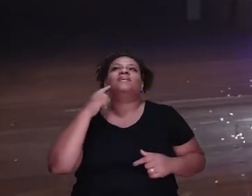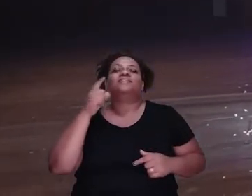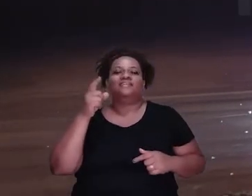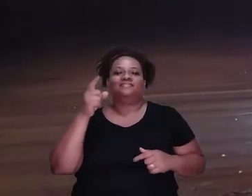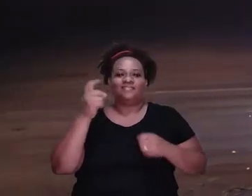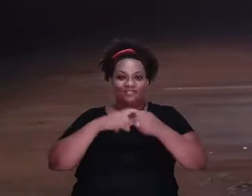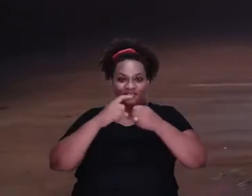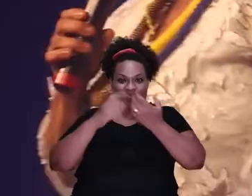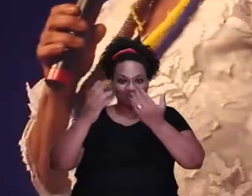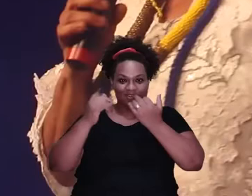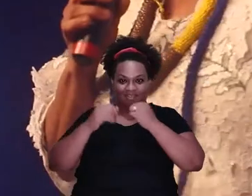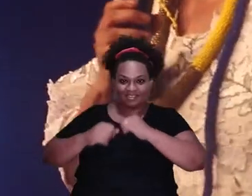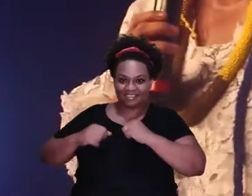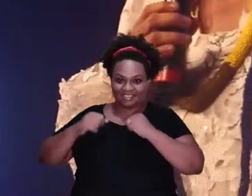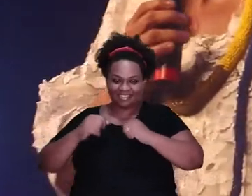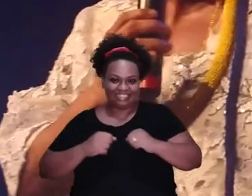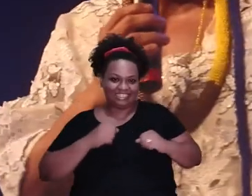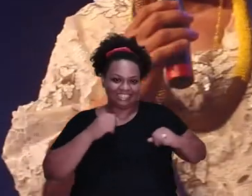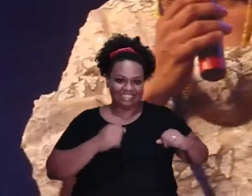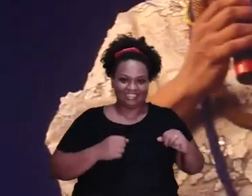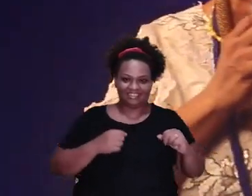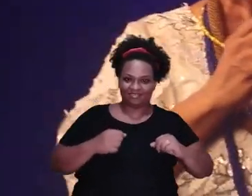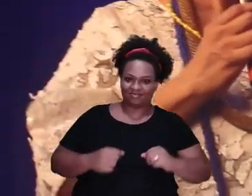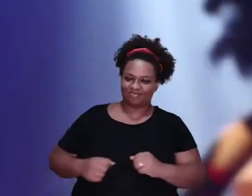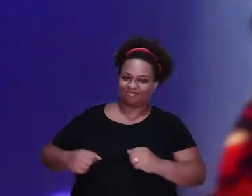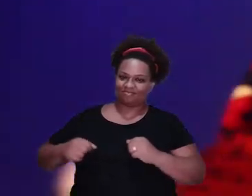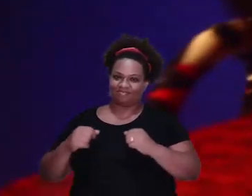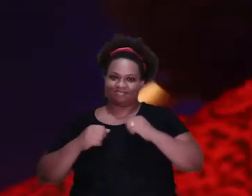essa mulher amanhã volta e já